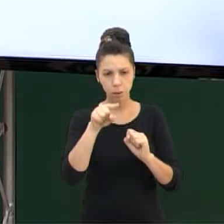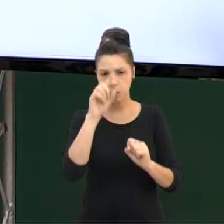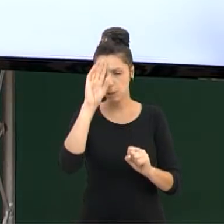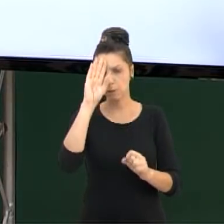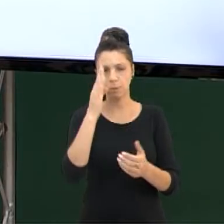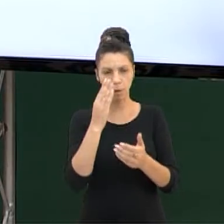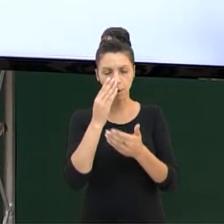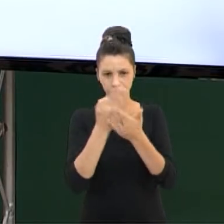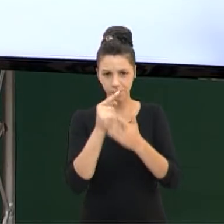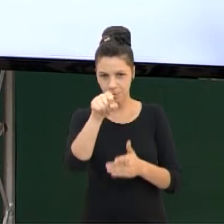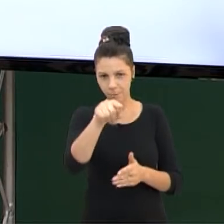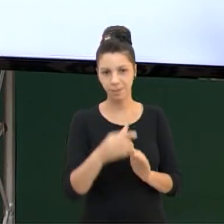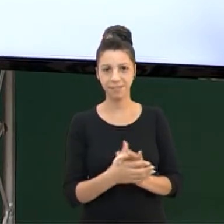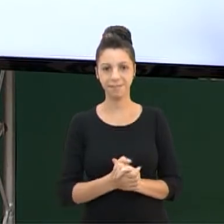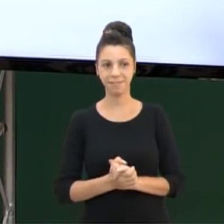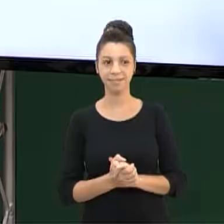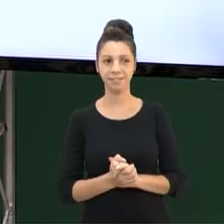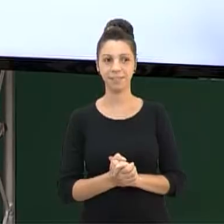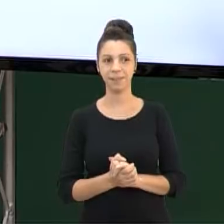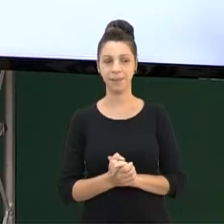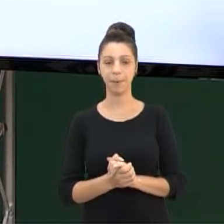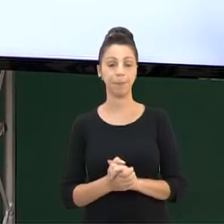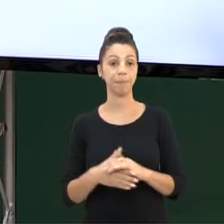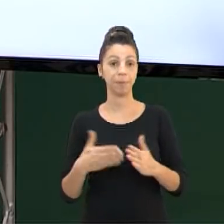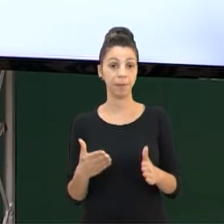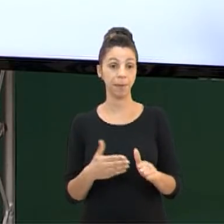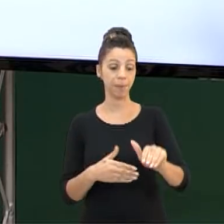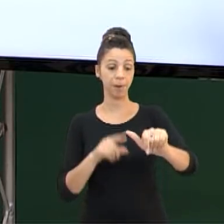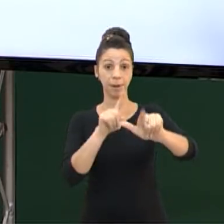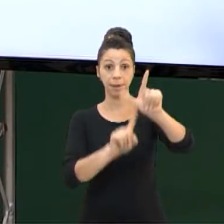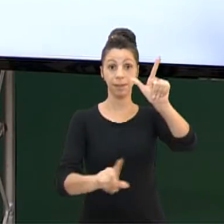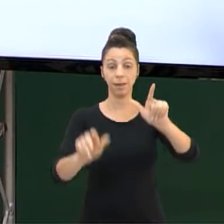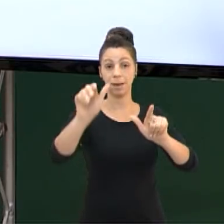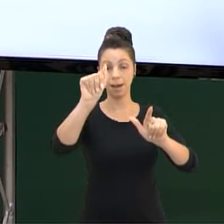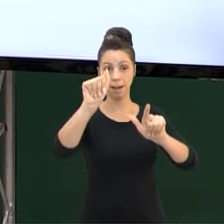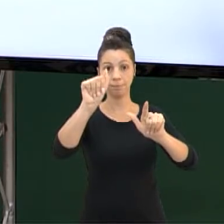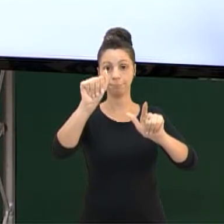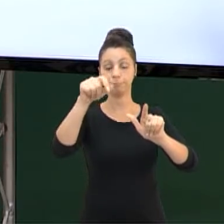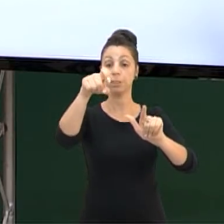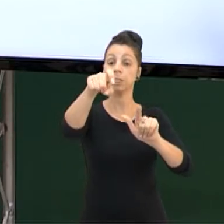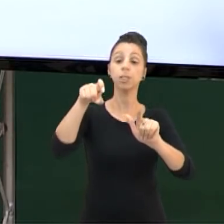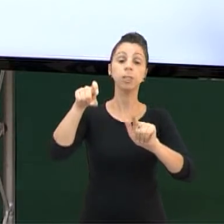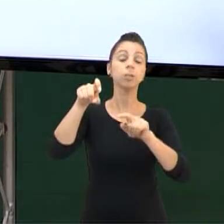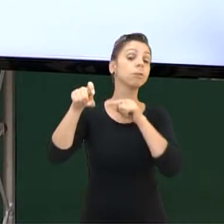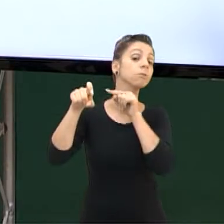atenção. Determine, letra A medida x.